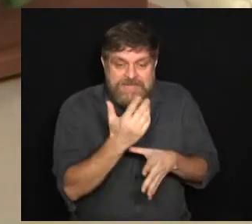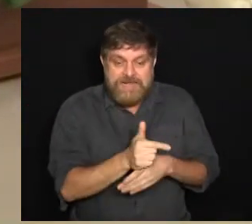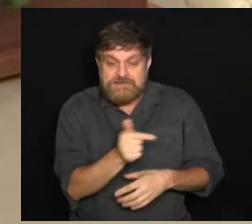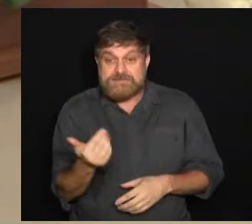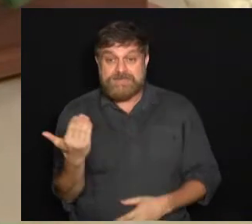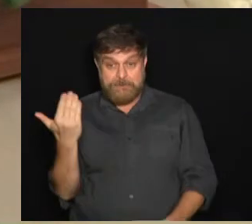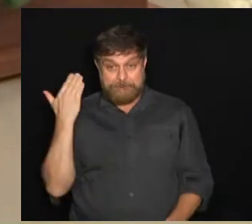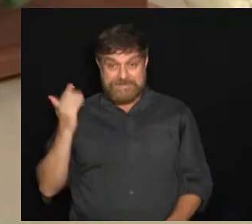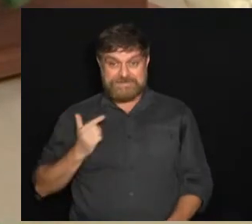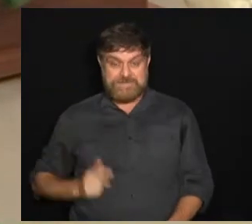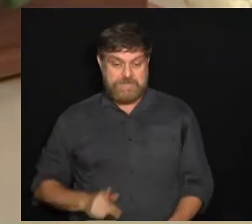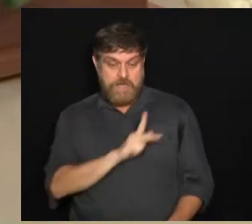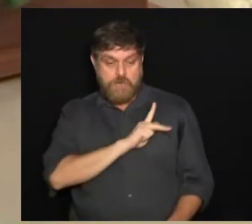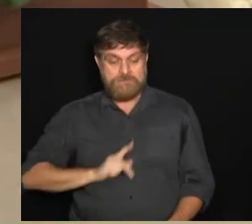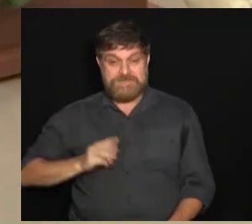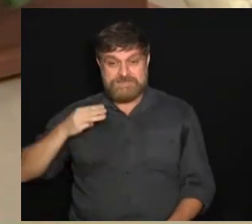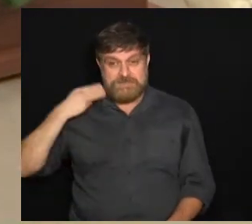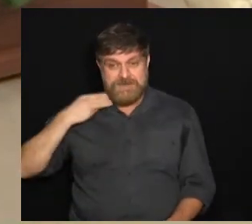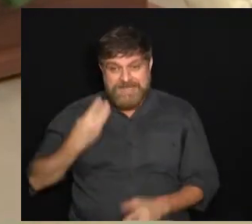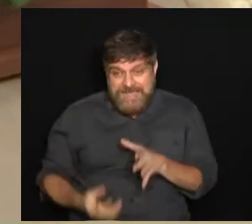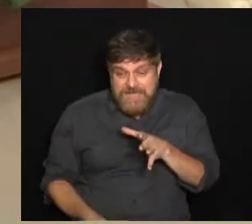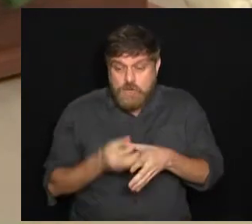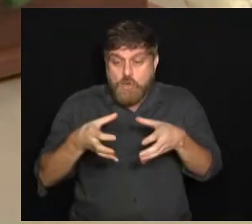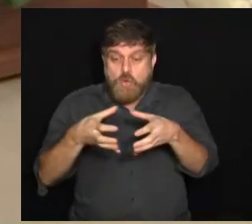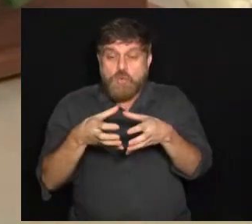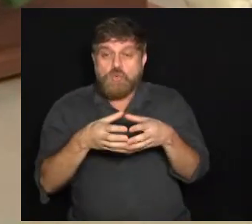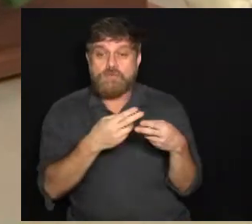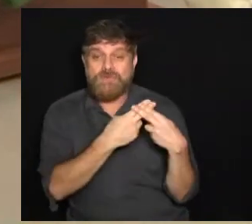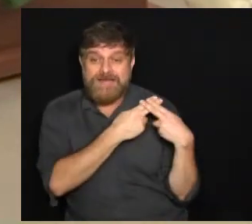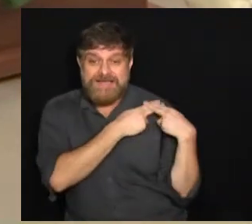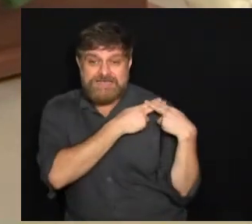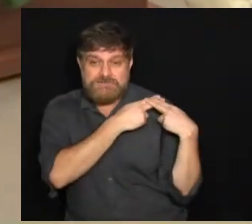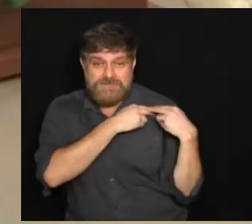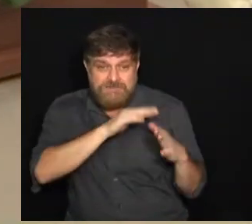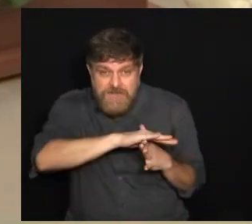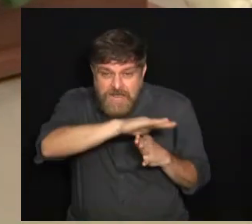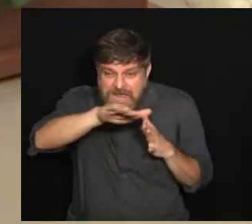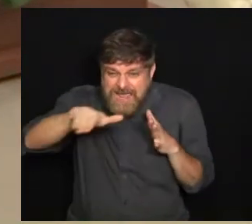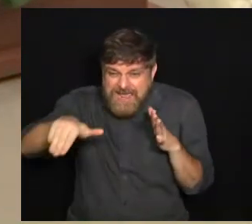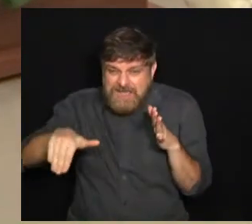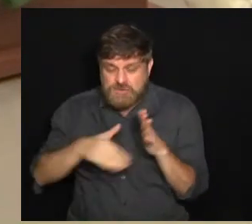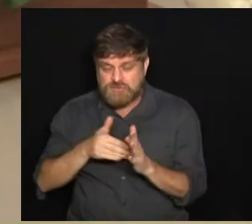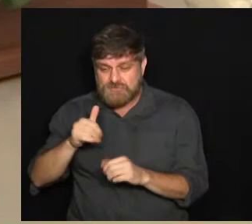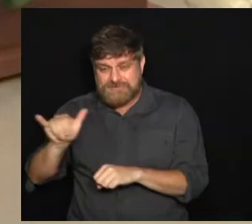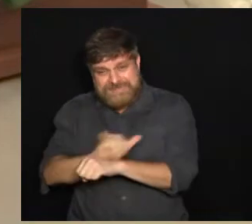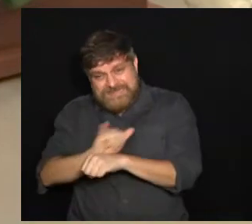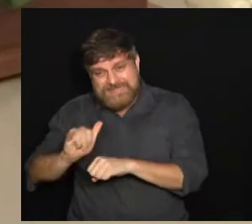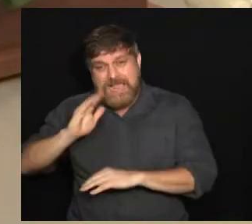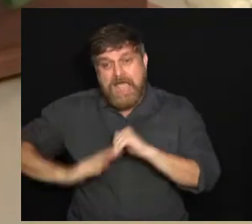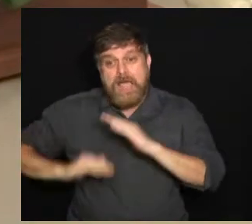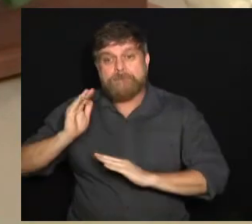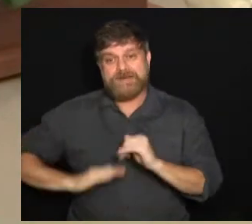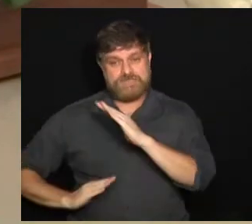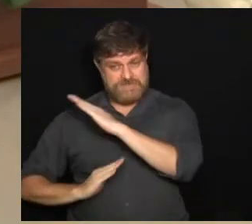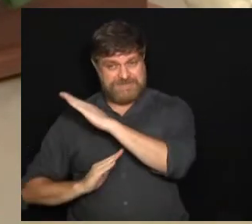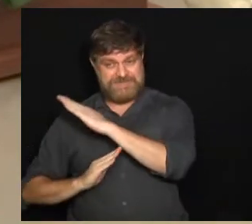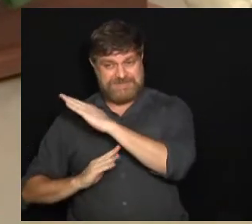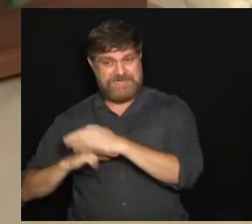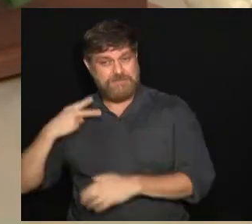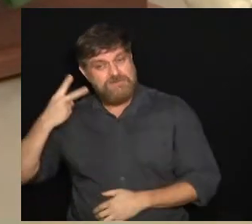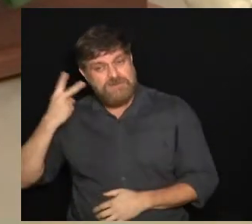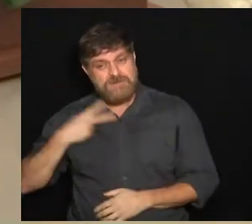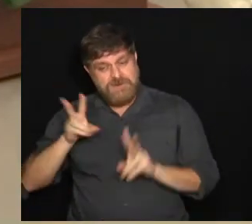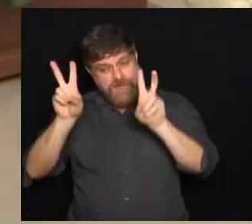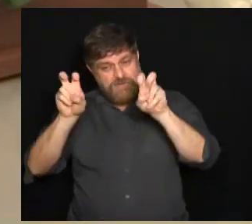semana pela presidência da Câmara. É uma comissão de tudo que pode ser feito pelo Legislativo a respeito